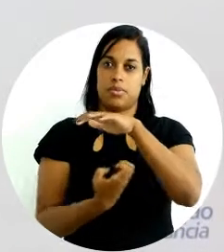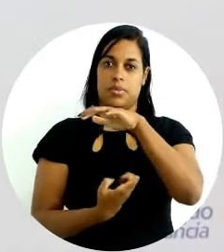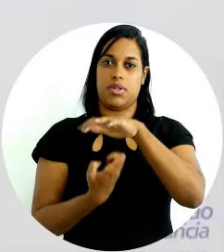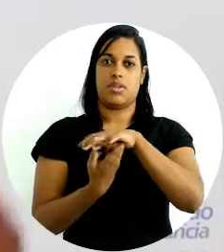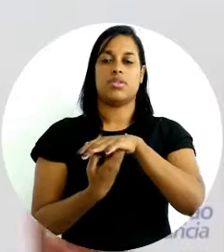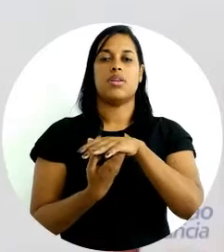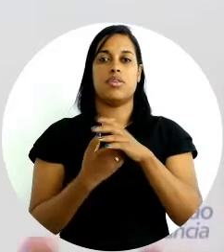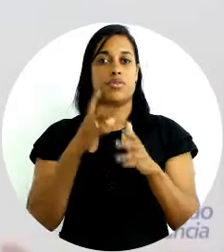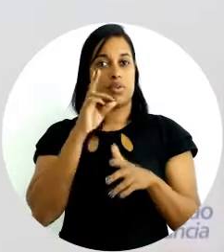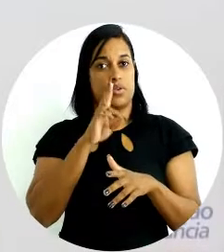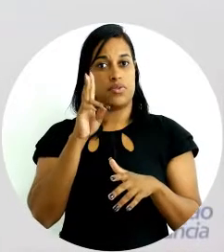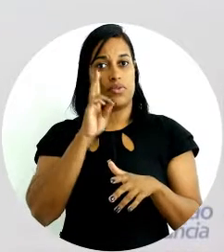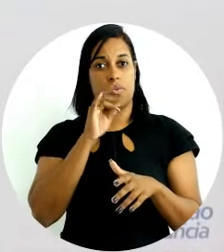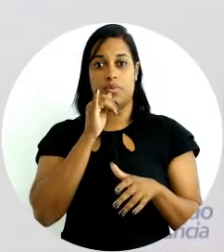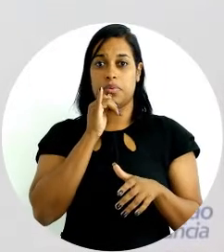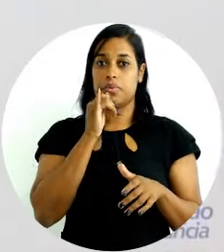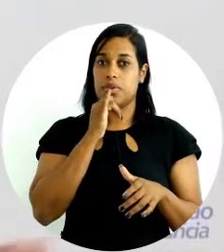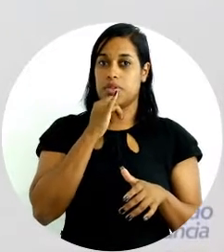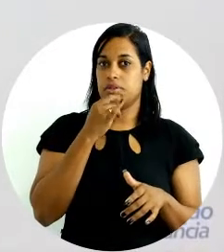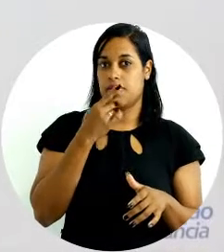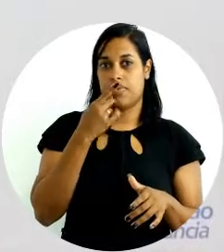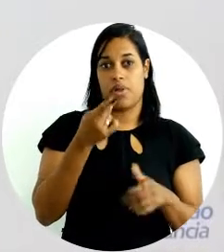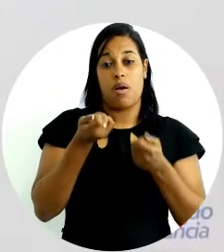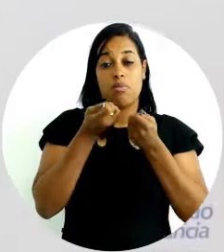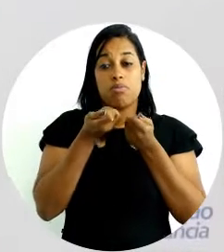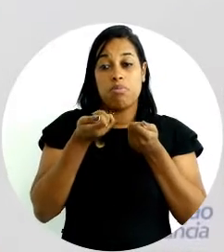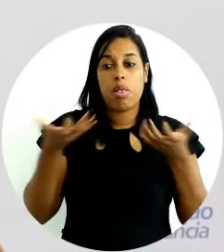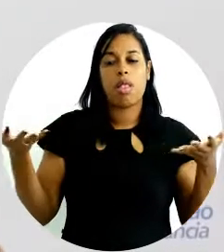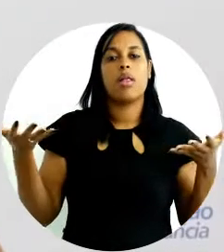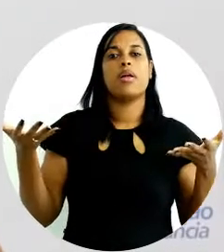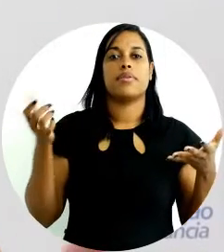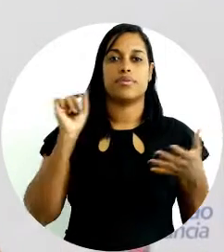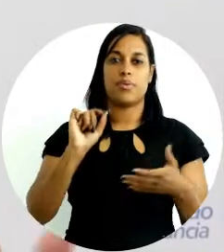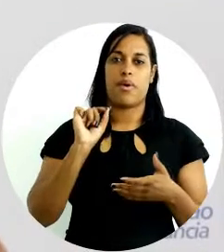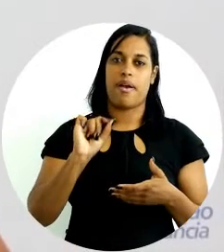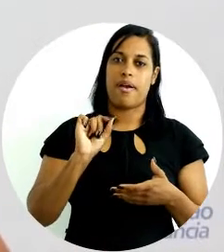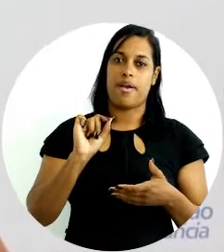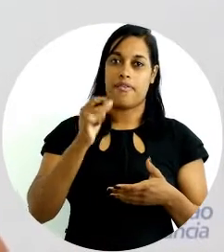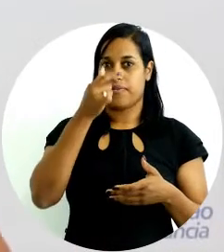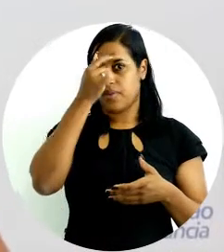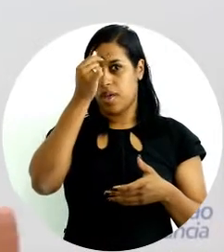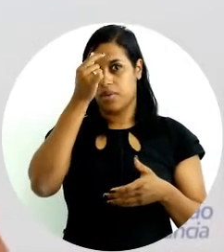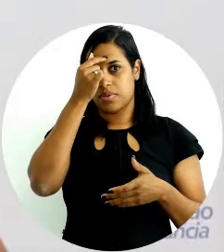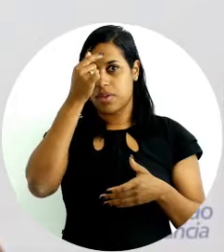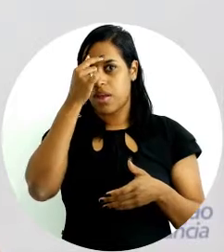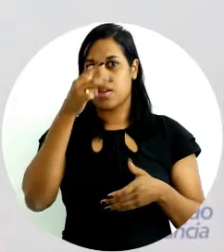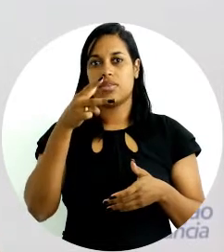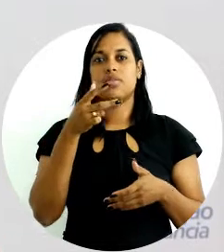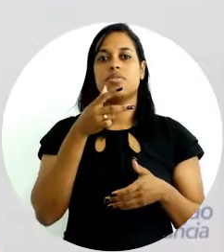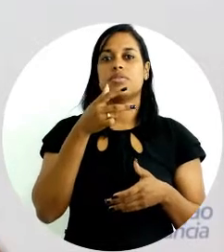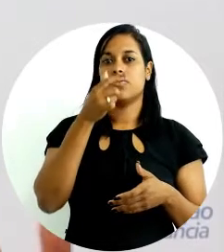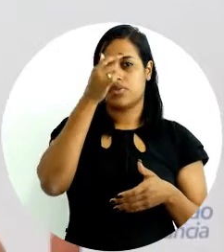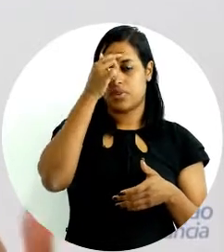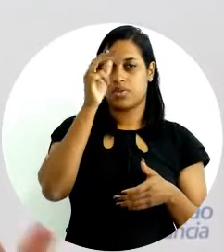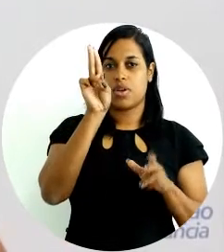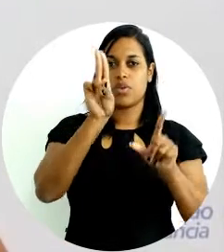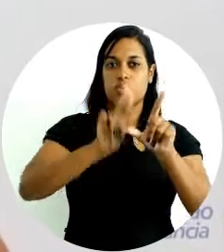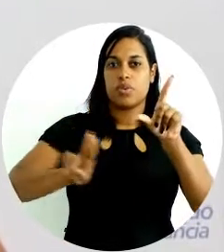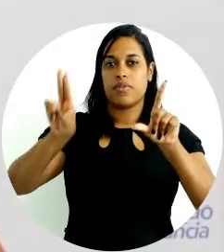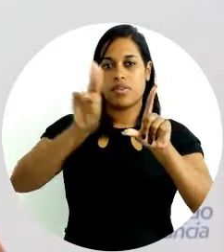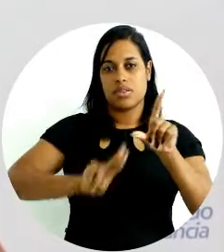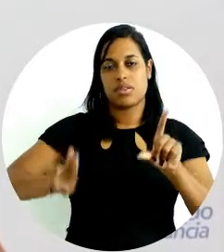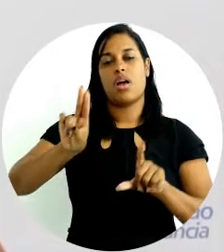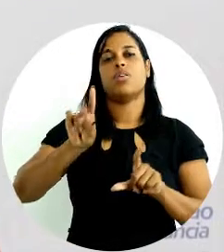empresários. Não é? Nós vemos por aí, podemos citar uma proliferação de faculdades,